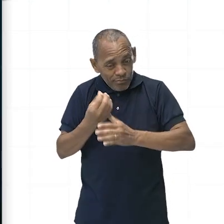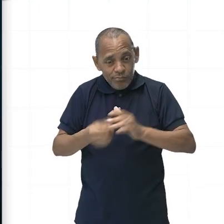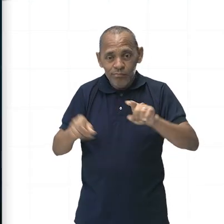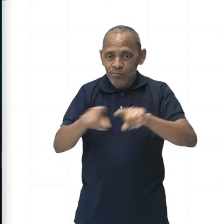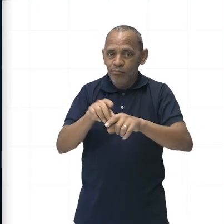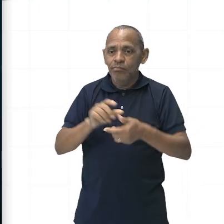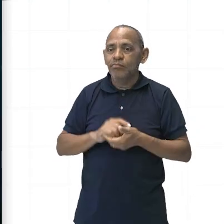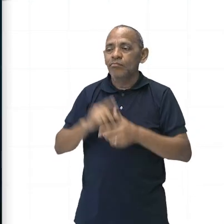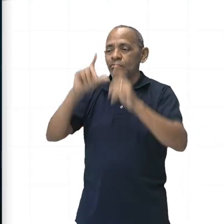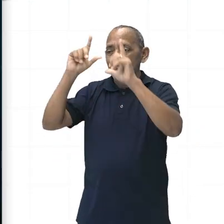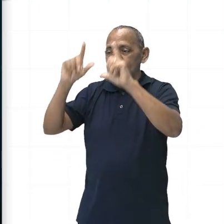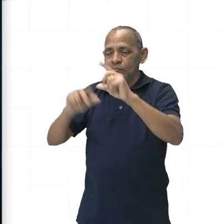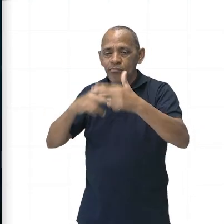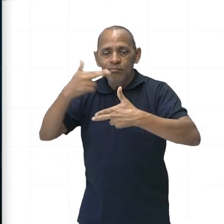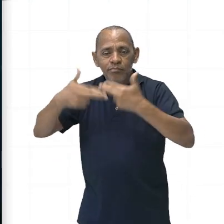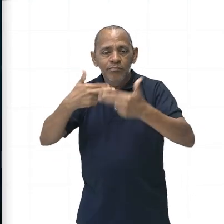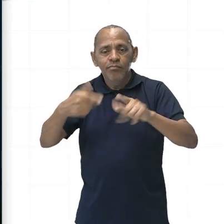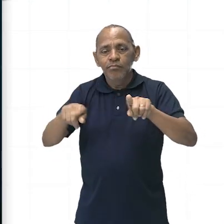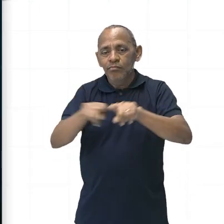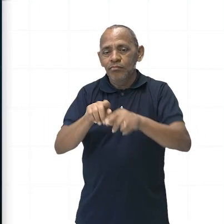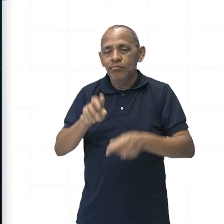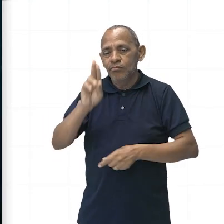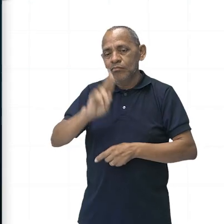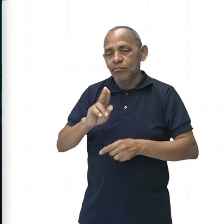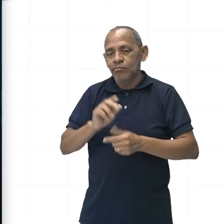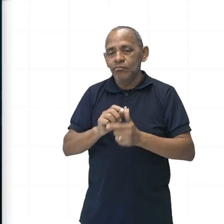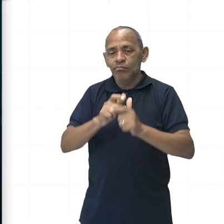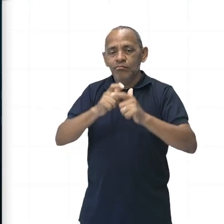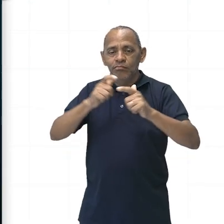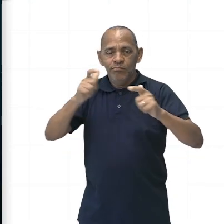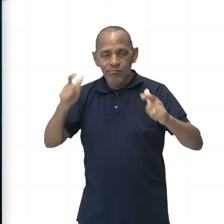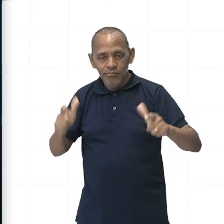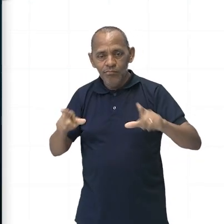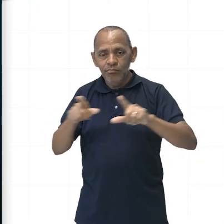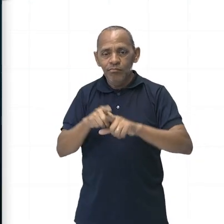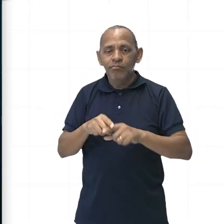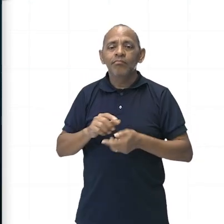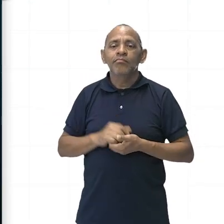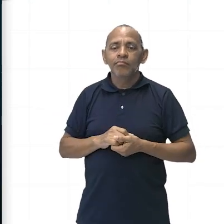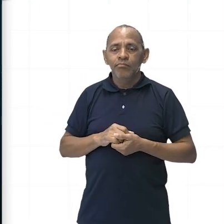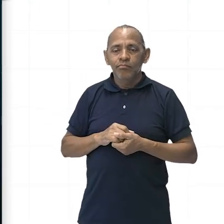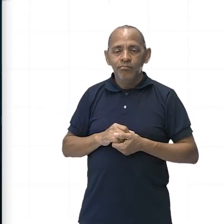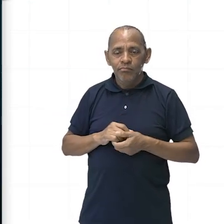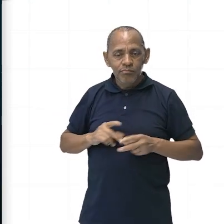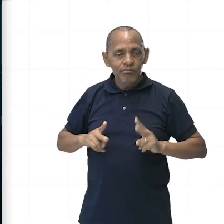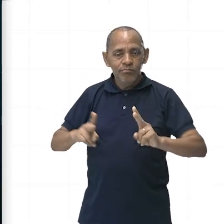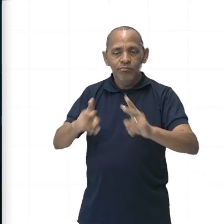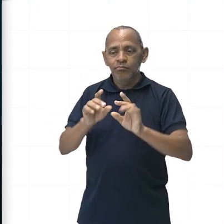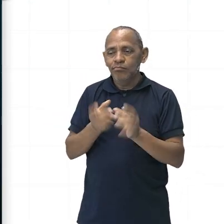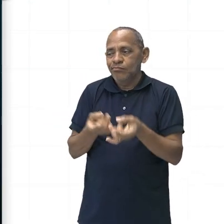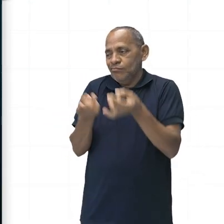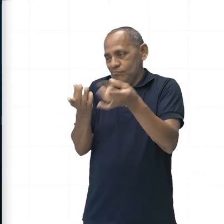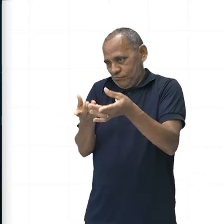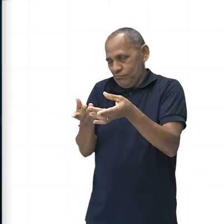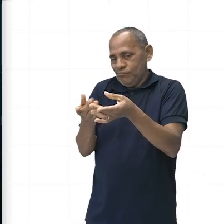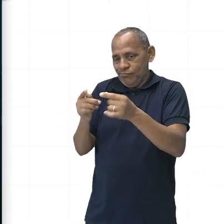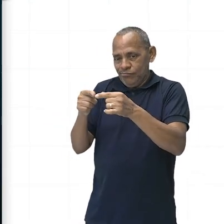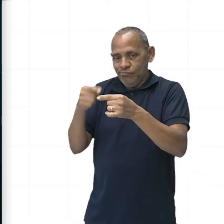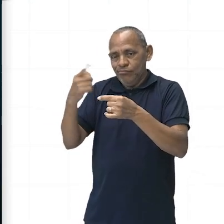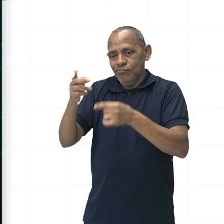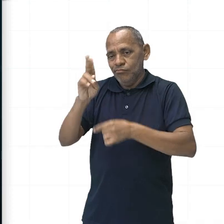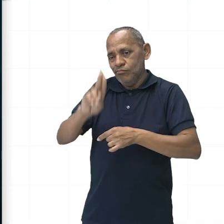taxa de reciclagem. Utilizadas em larga escala e frequentemente descartadas após um único uso,